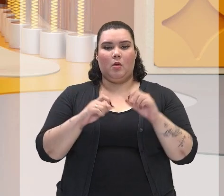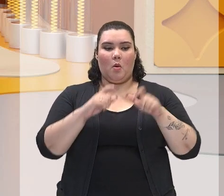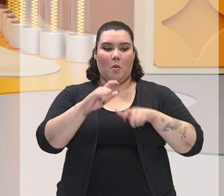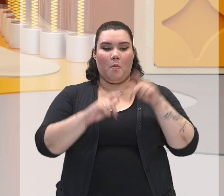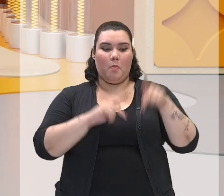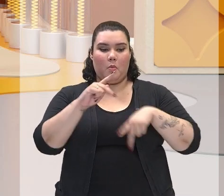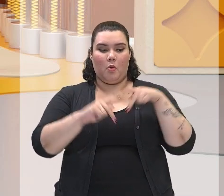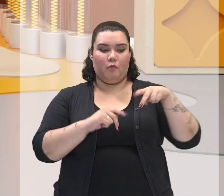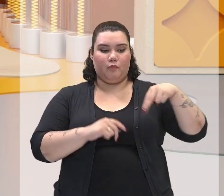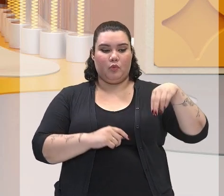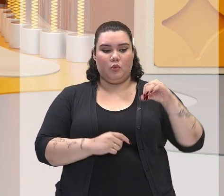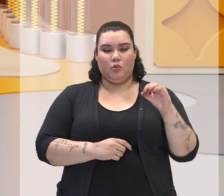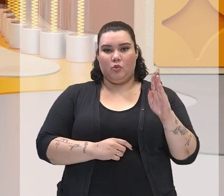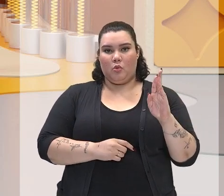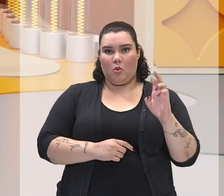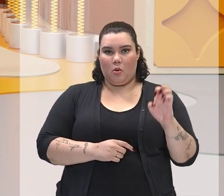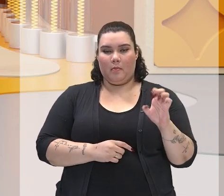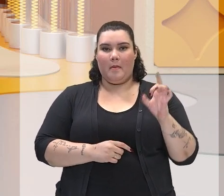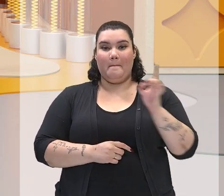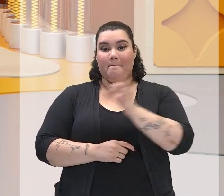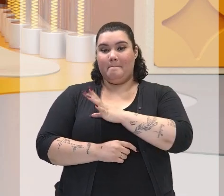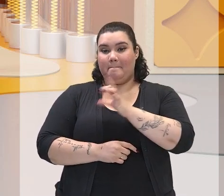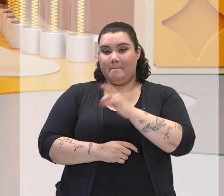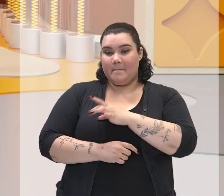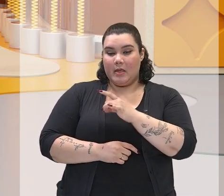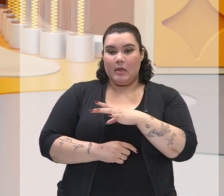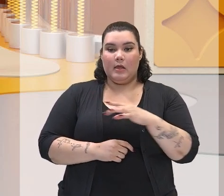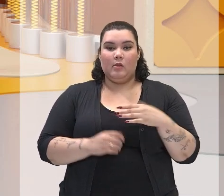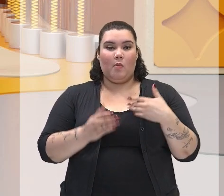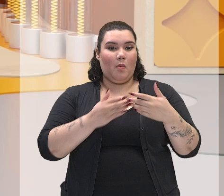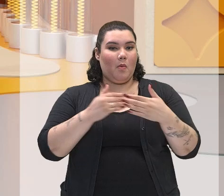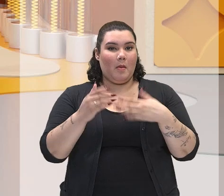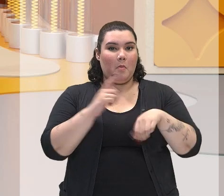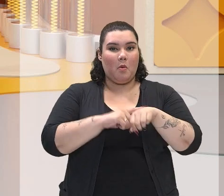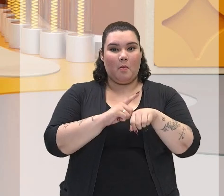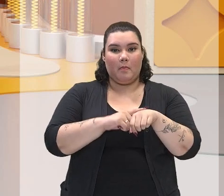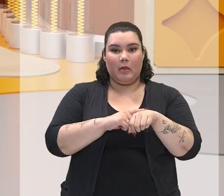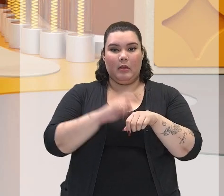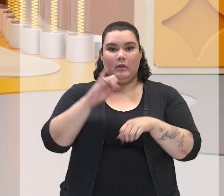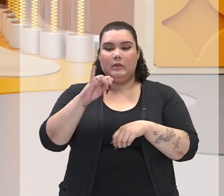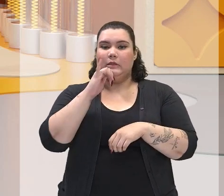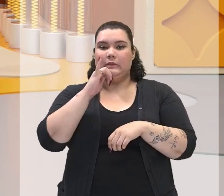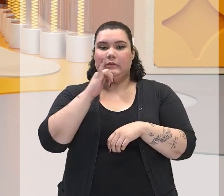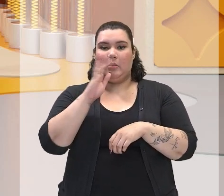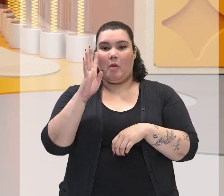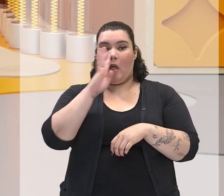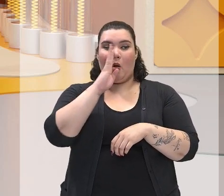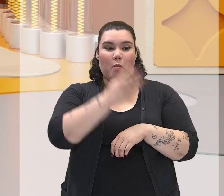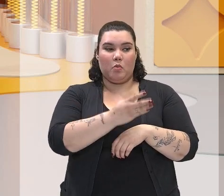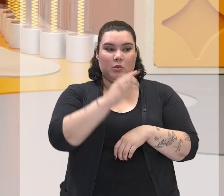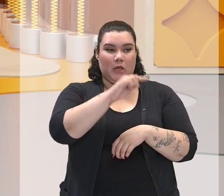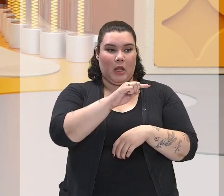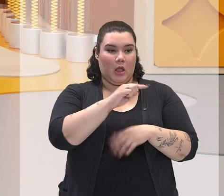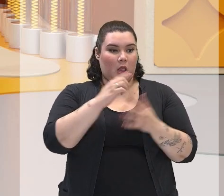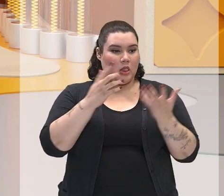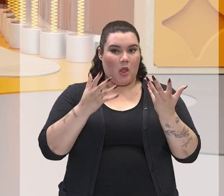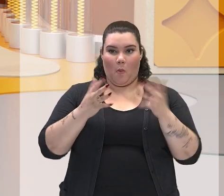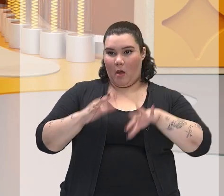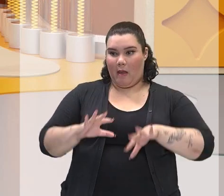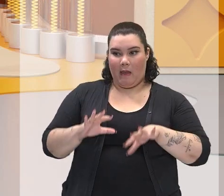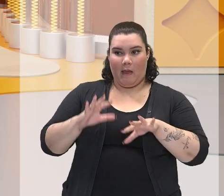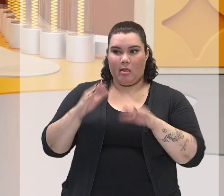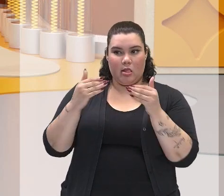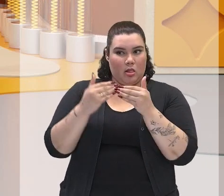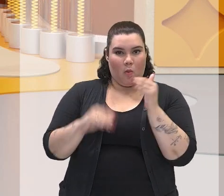nobres, né, tinham medo de que qualquer hora, se eles fossem acusados de serem contra o processo revolucionário, fossem